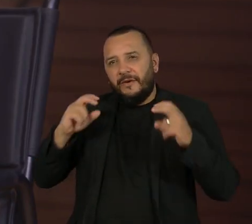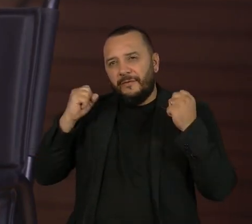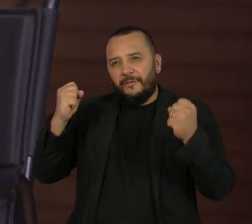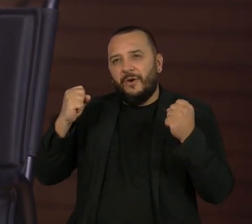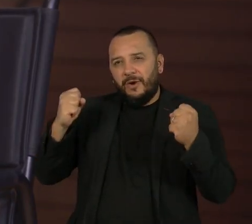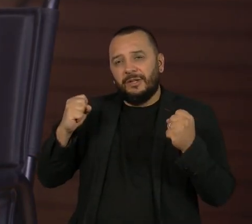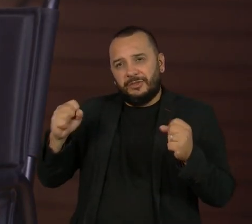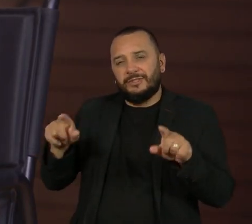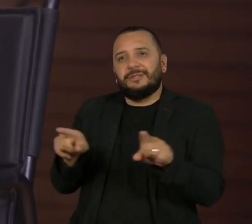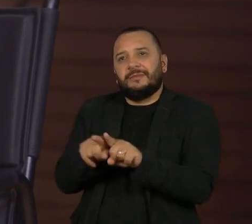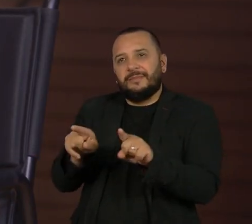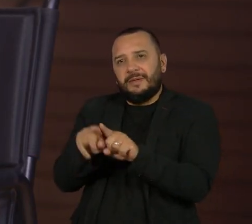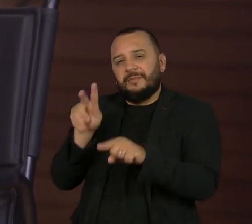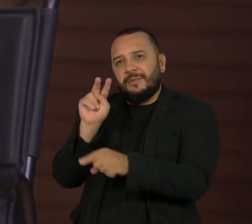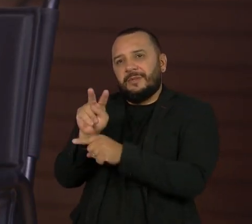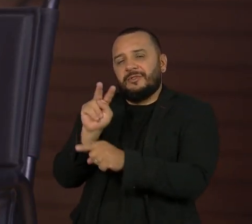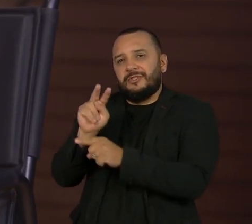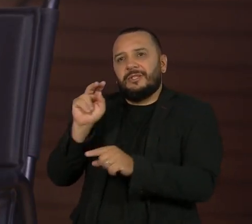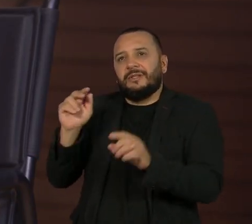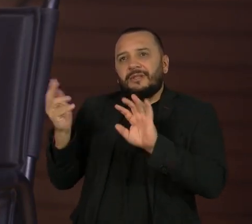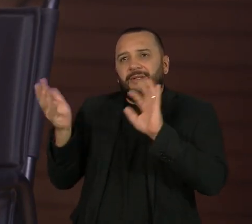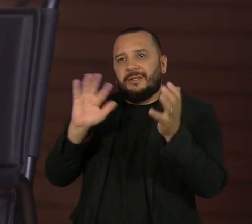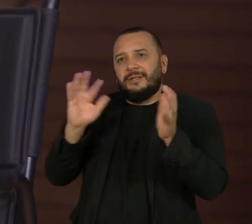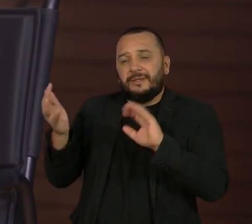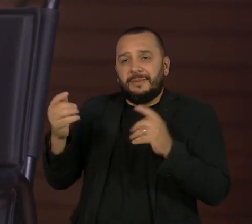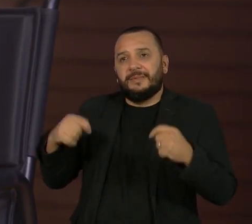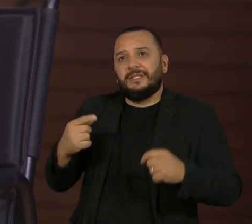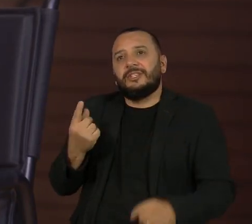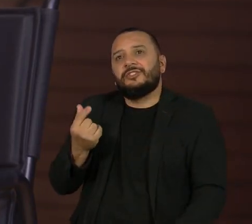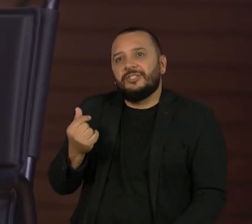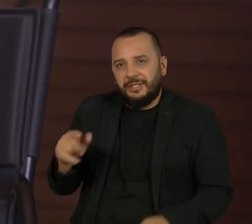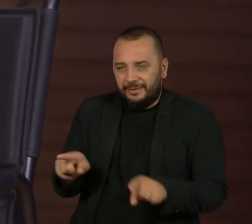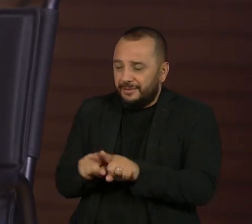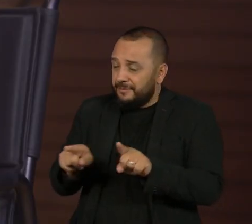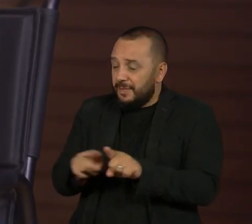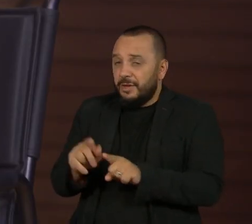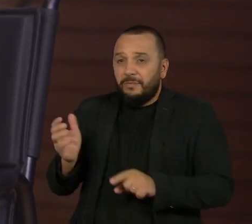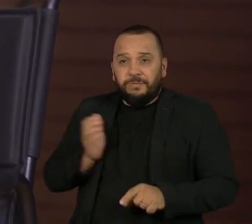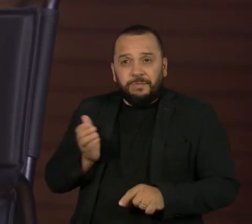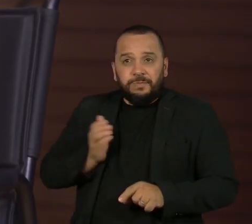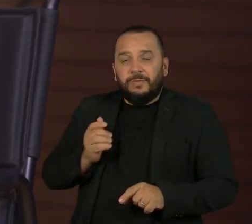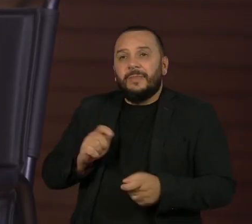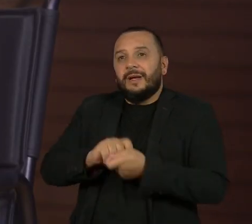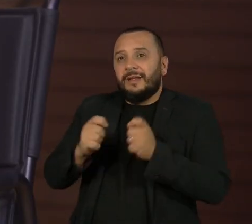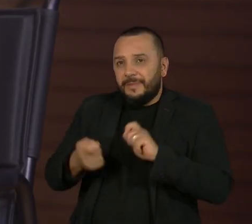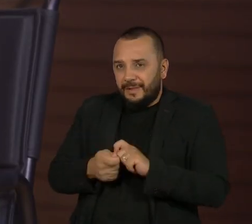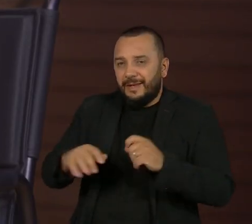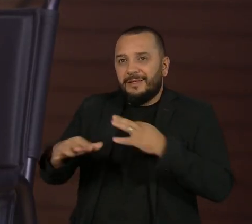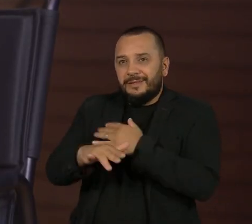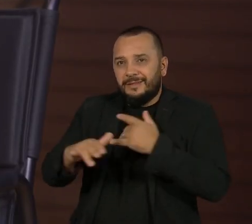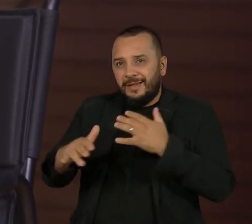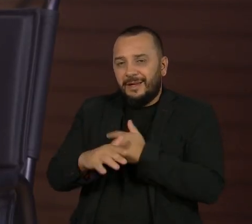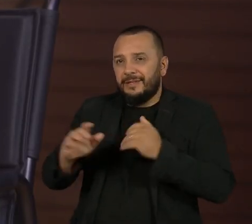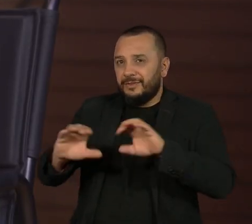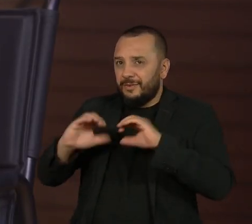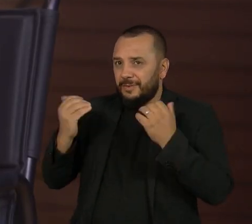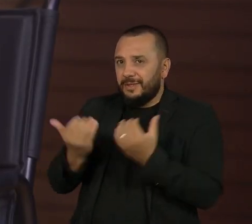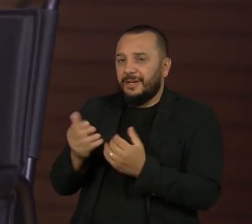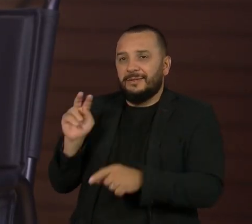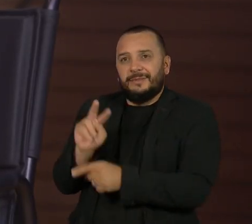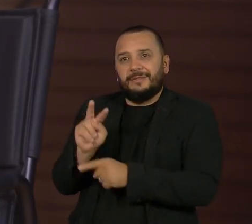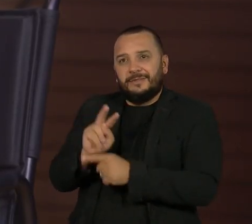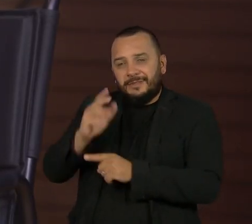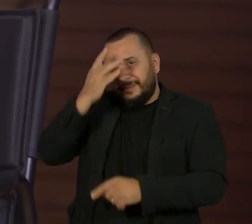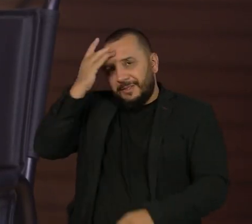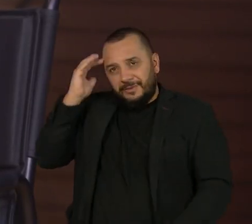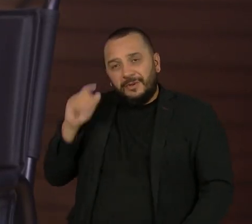questão climática. E a gente precisa de dinheiro, muito dinheiro, para adaptar as cidades, as comunidades, para proteger as pessoas